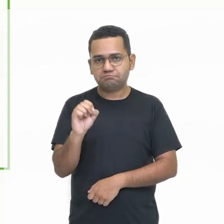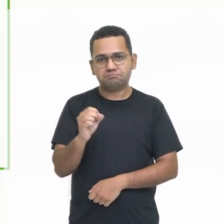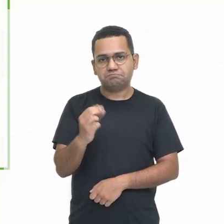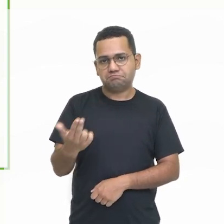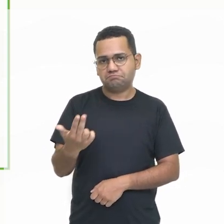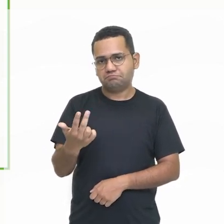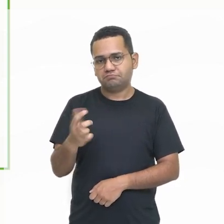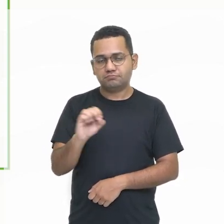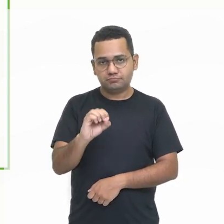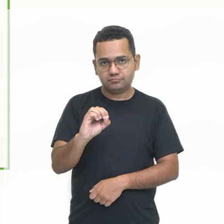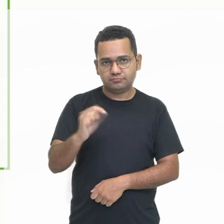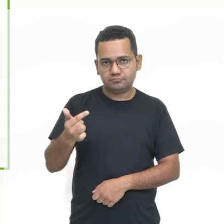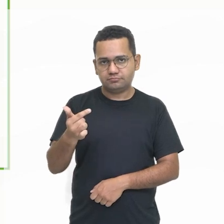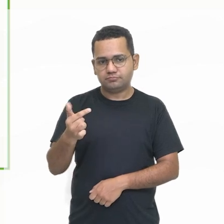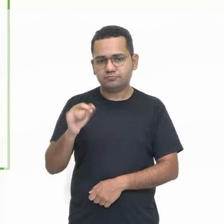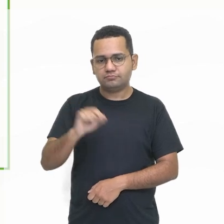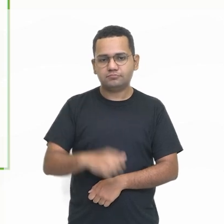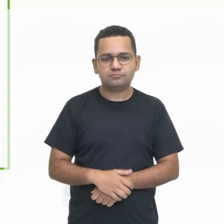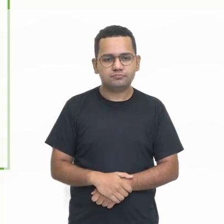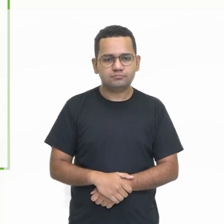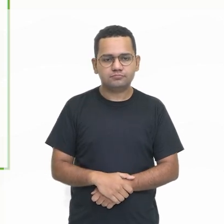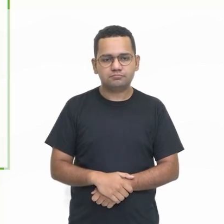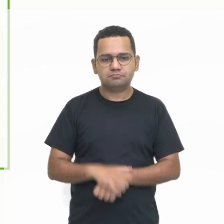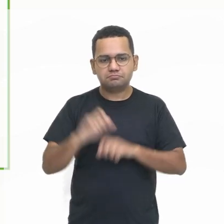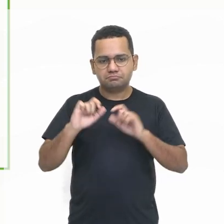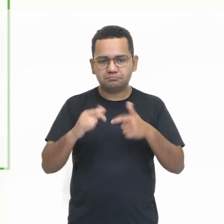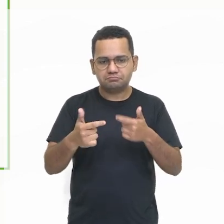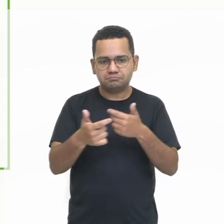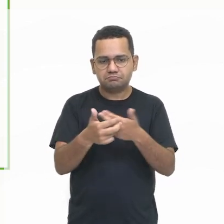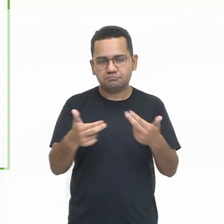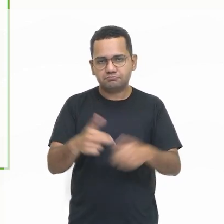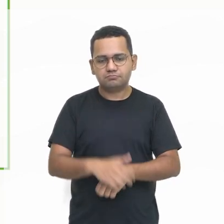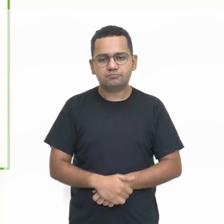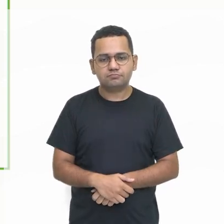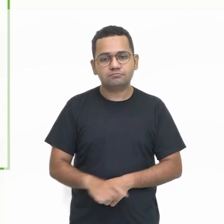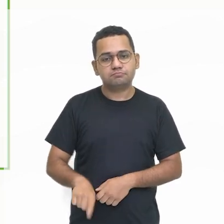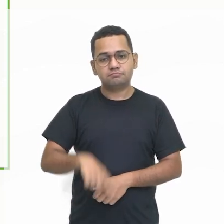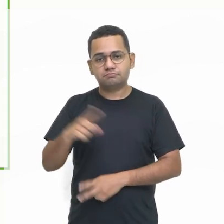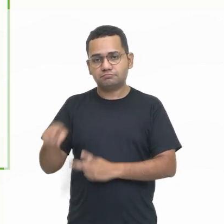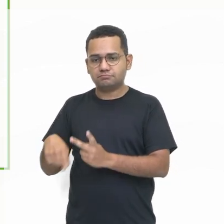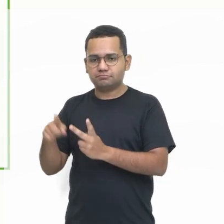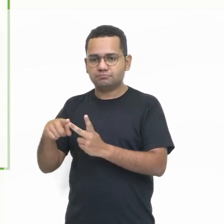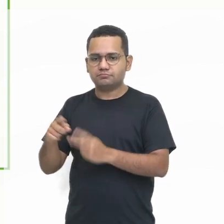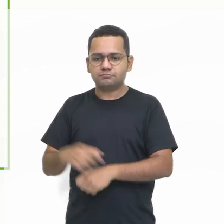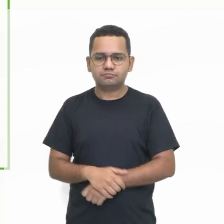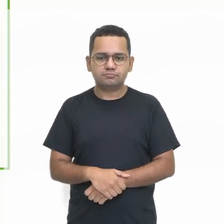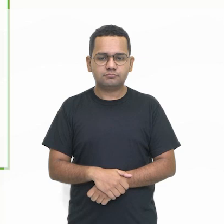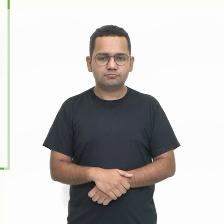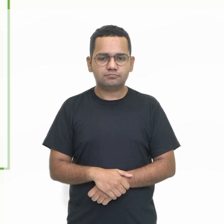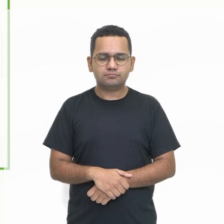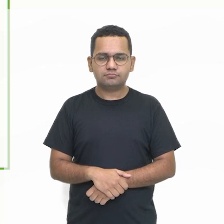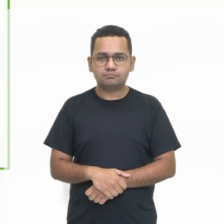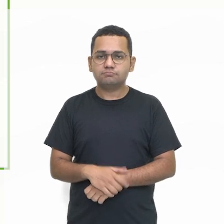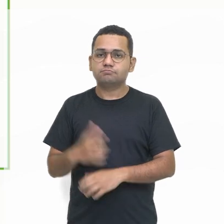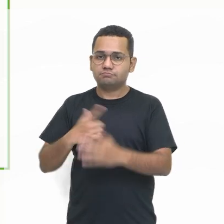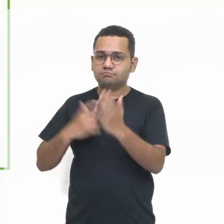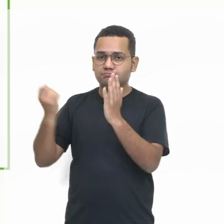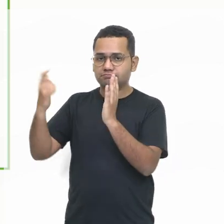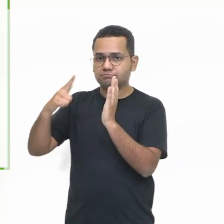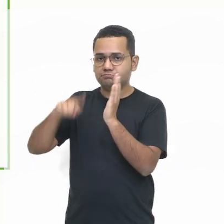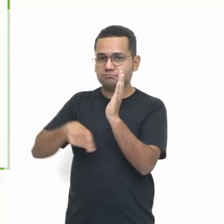oxigênio para realizar as suas reações, né? Já na hipótese autotrófica, nós temos aí seres